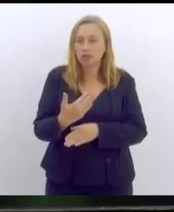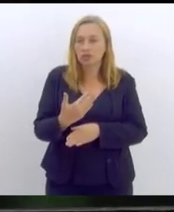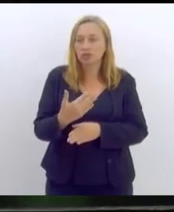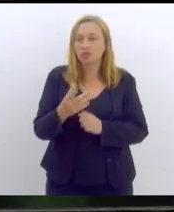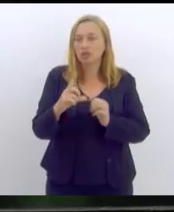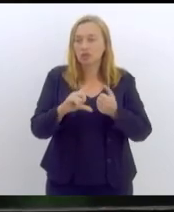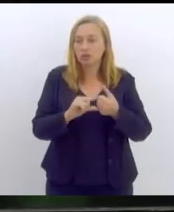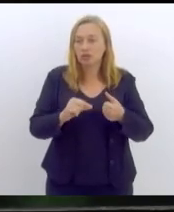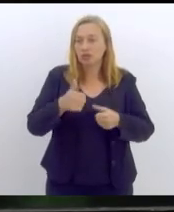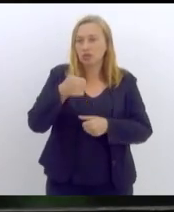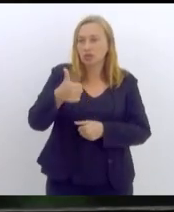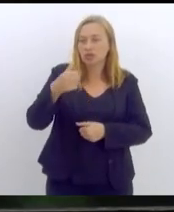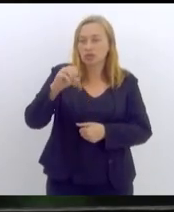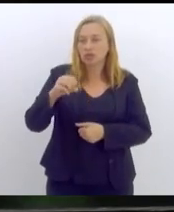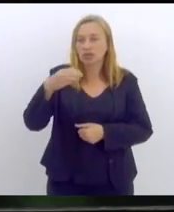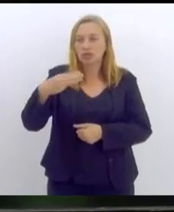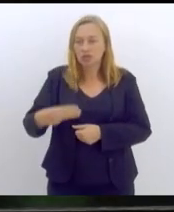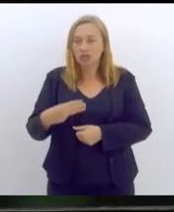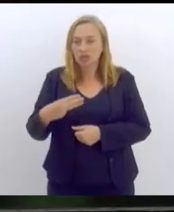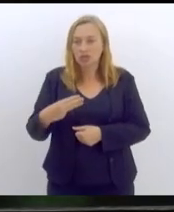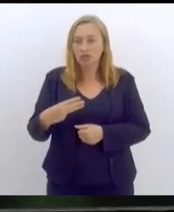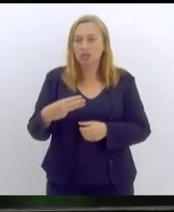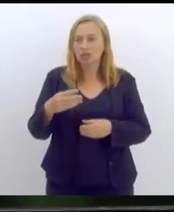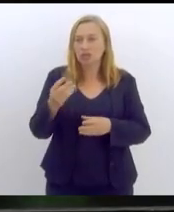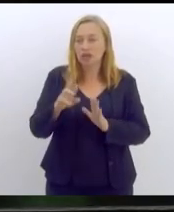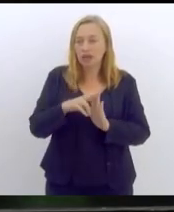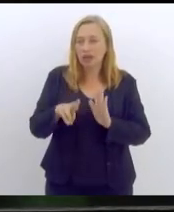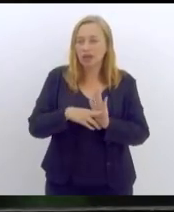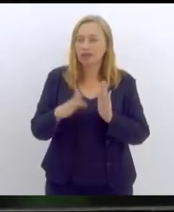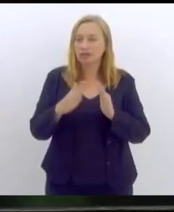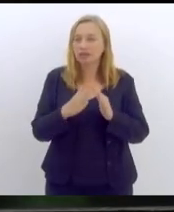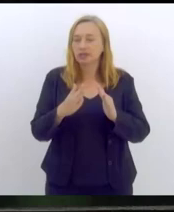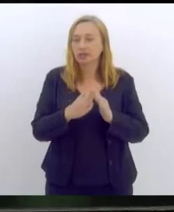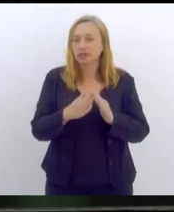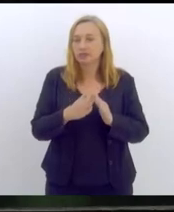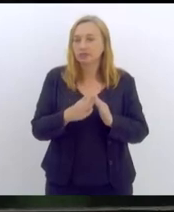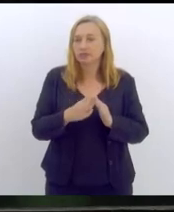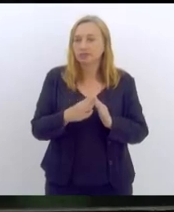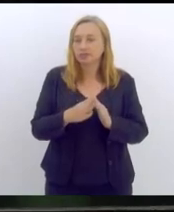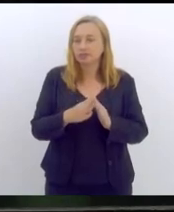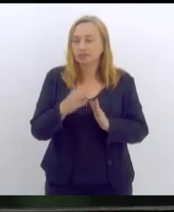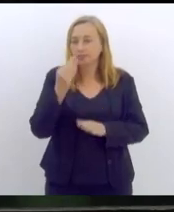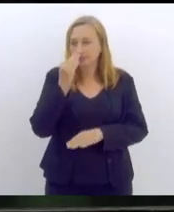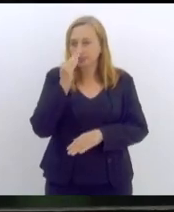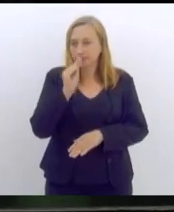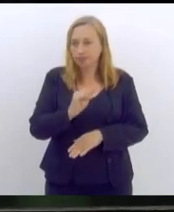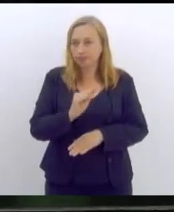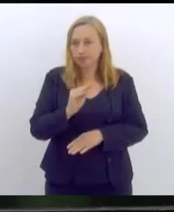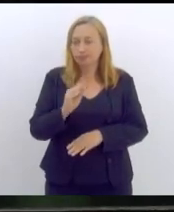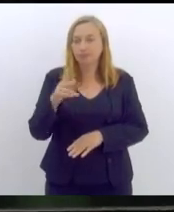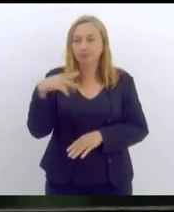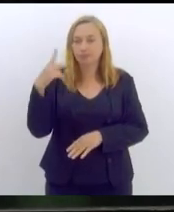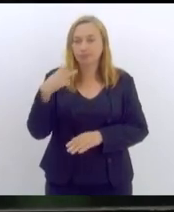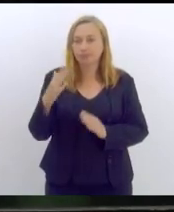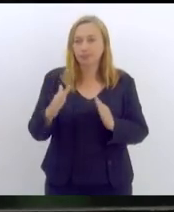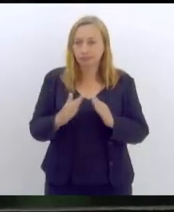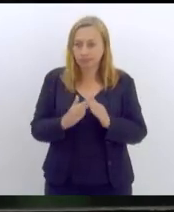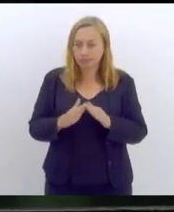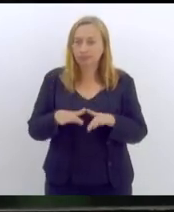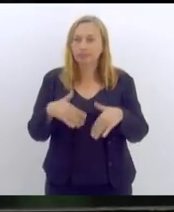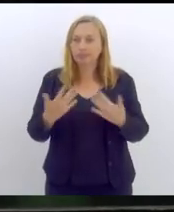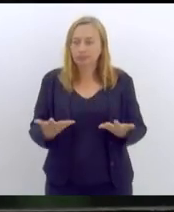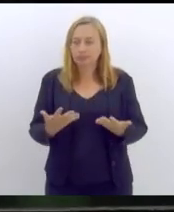artigo 103 do Regimento Interno, ela é considerada uma moção de repúdio político desta casa,